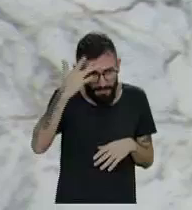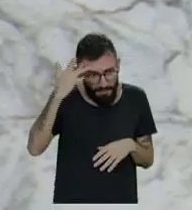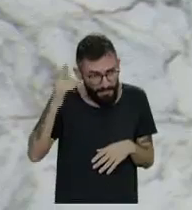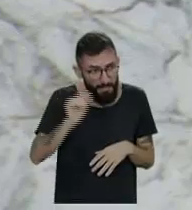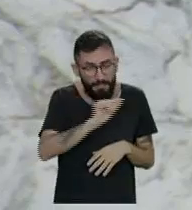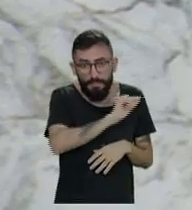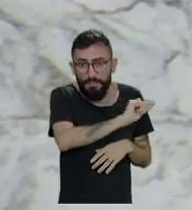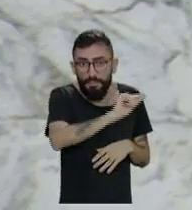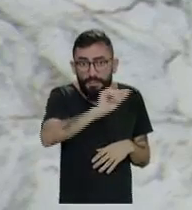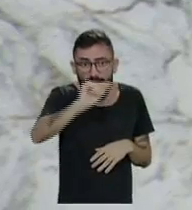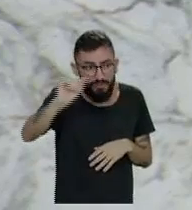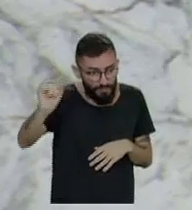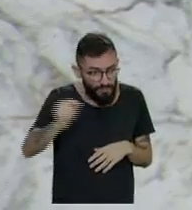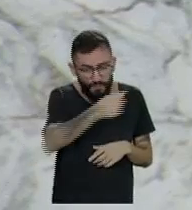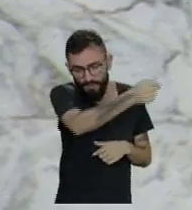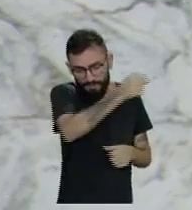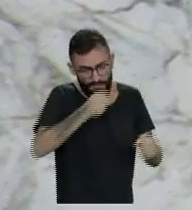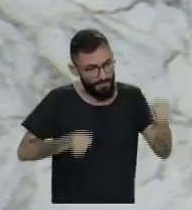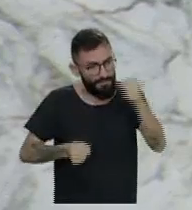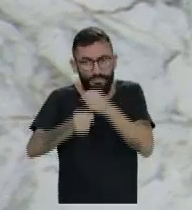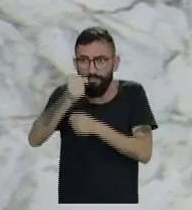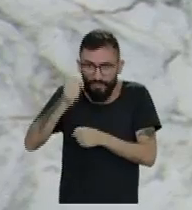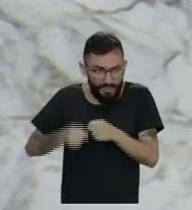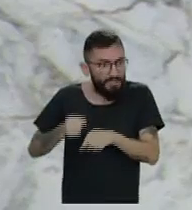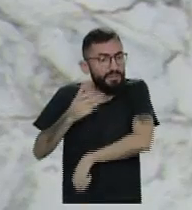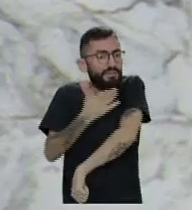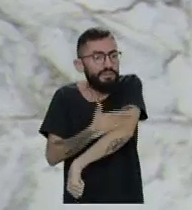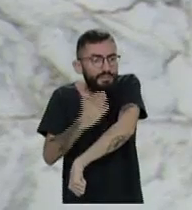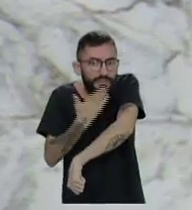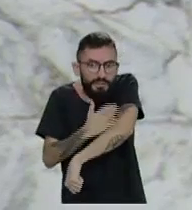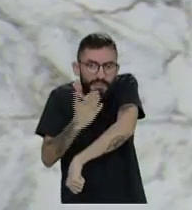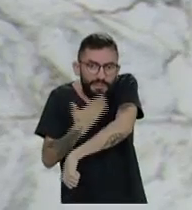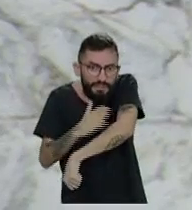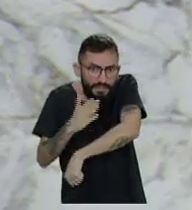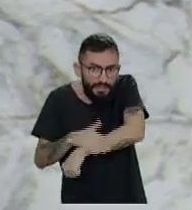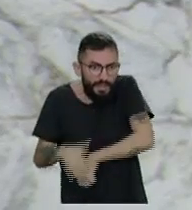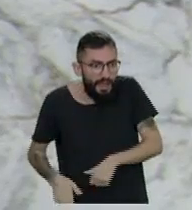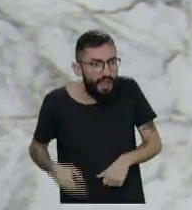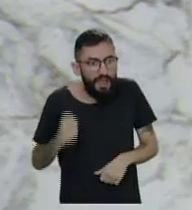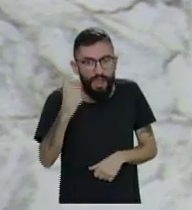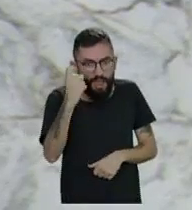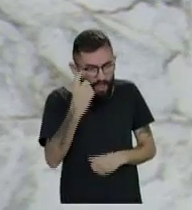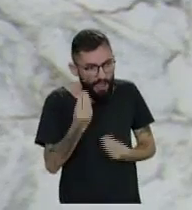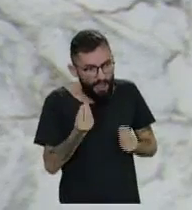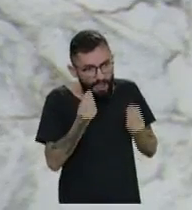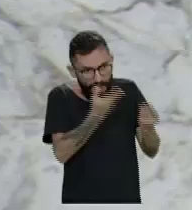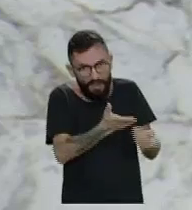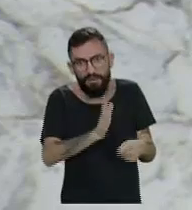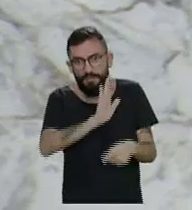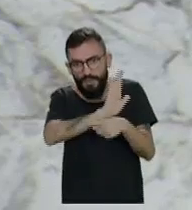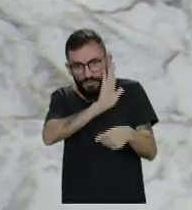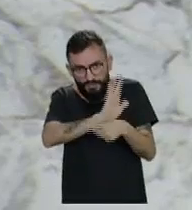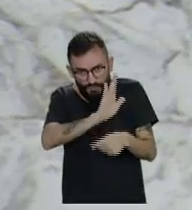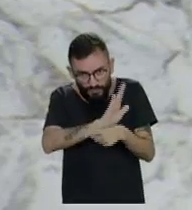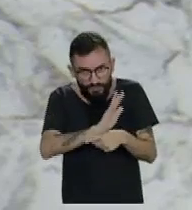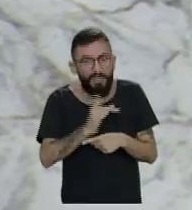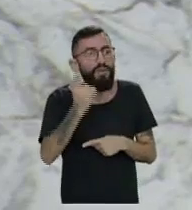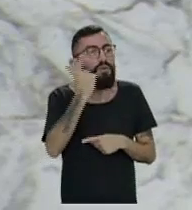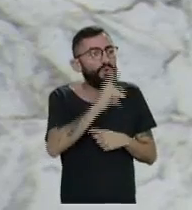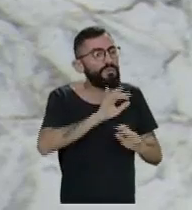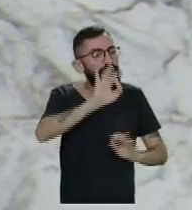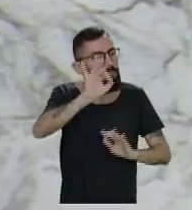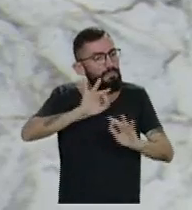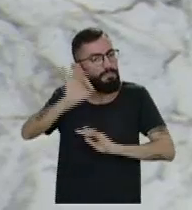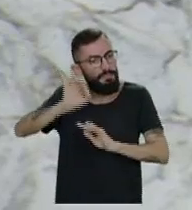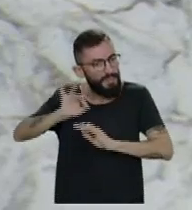instituição gloriosa como a polícia militar damos arma conseguimos eh inseri-lo no sistema com